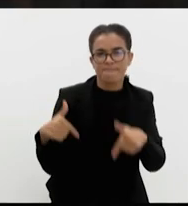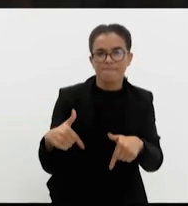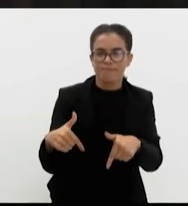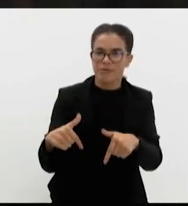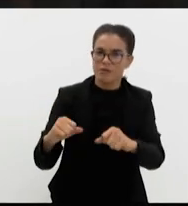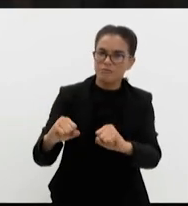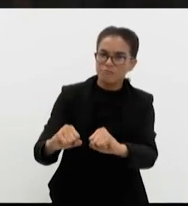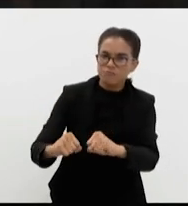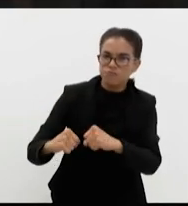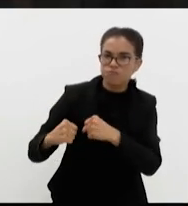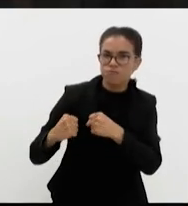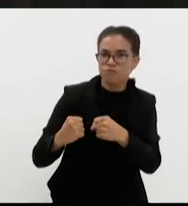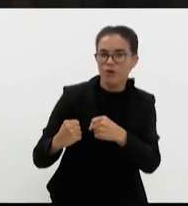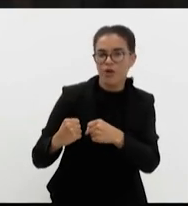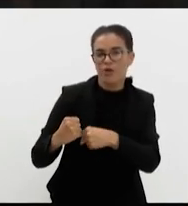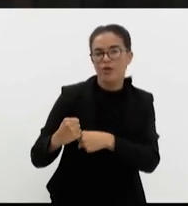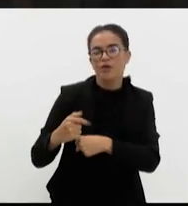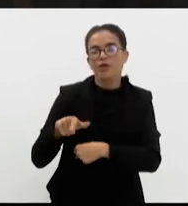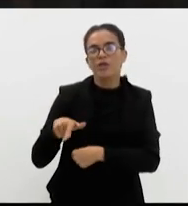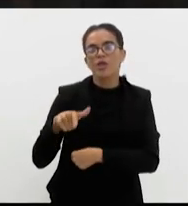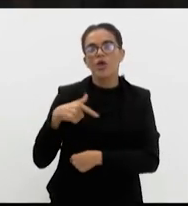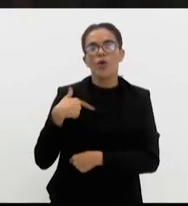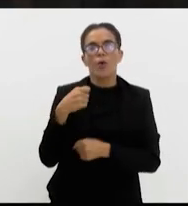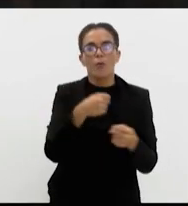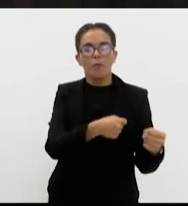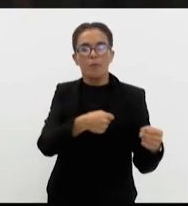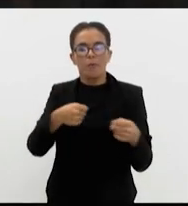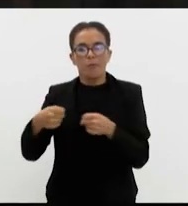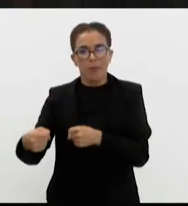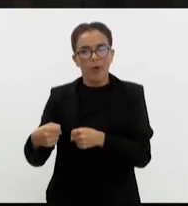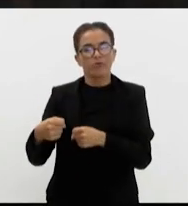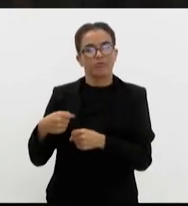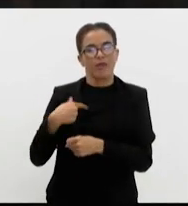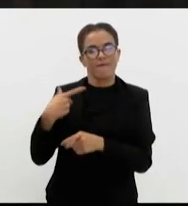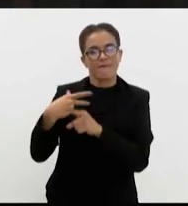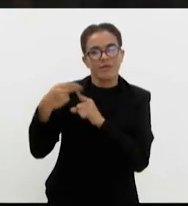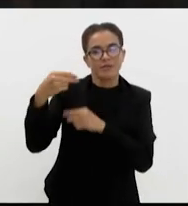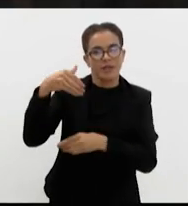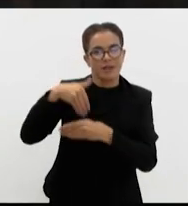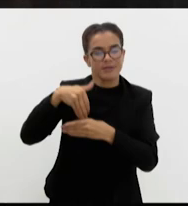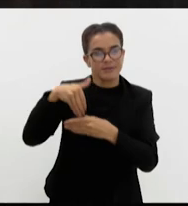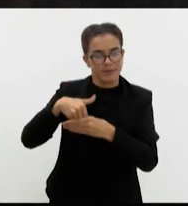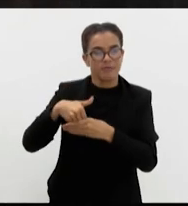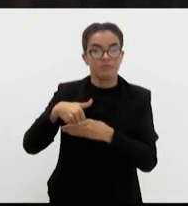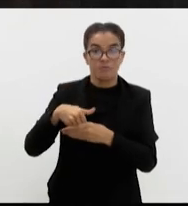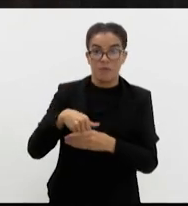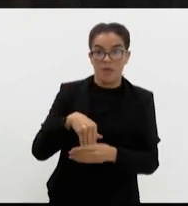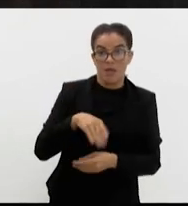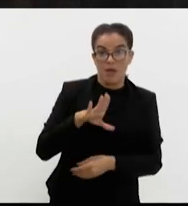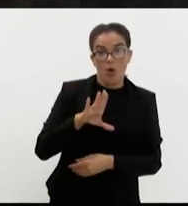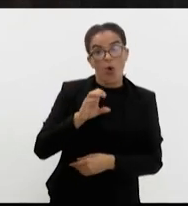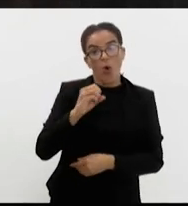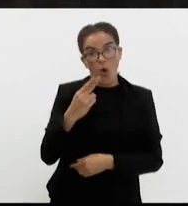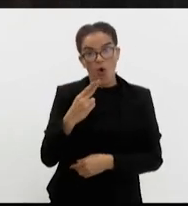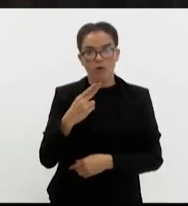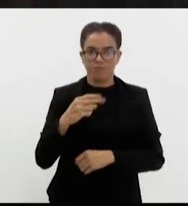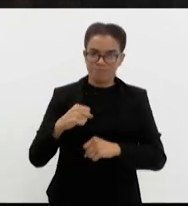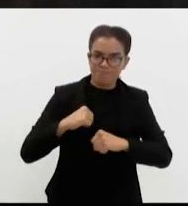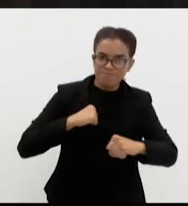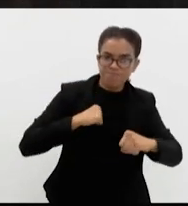forças que o Mandato Popular nos permite para fazer com que aconteça seja por bem ou